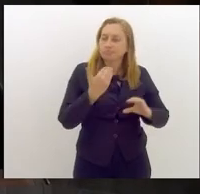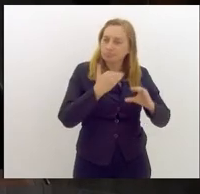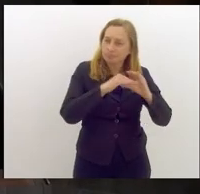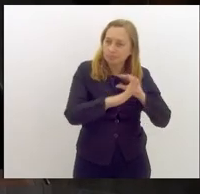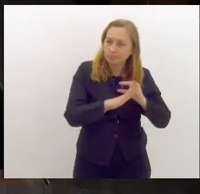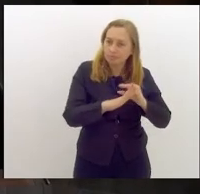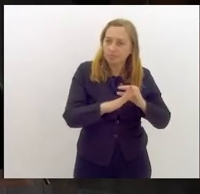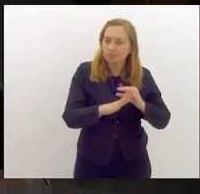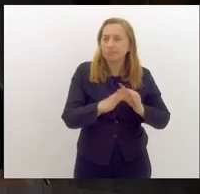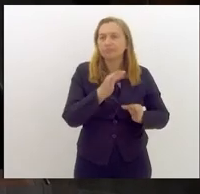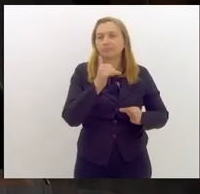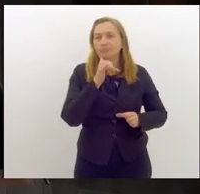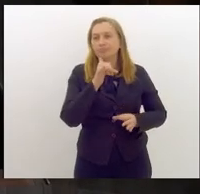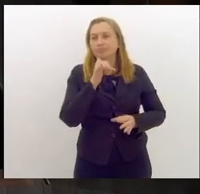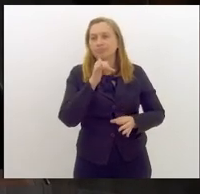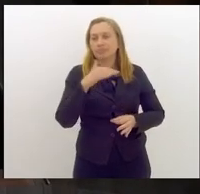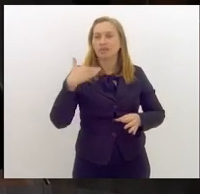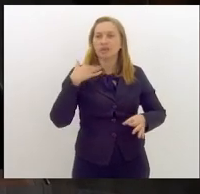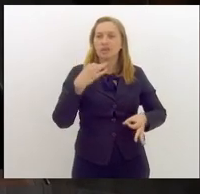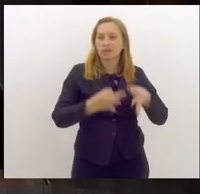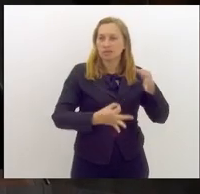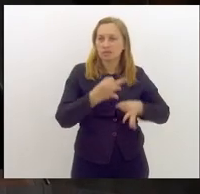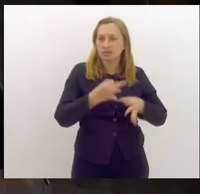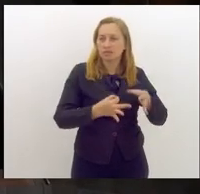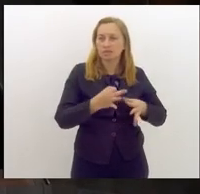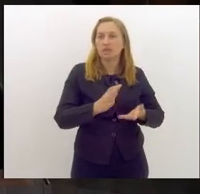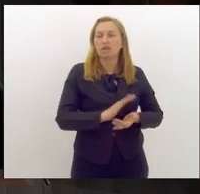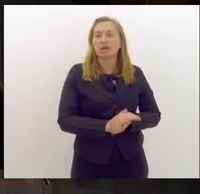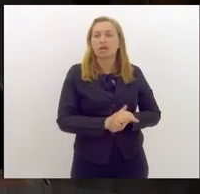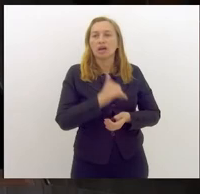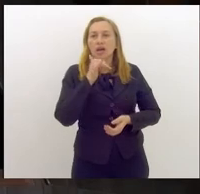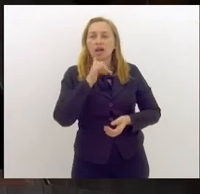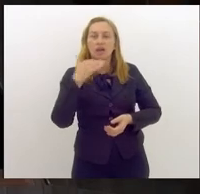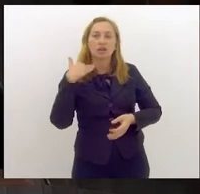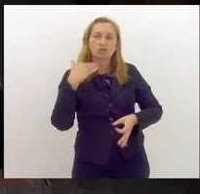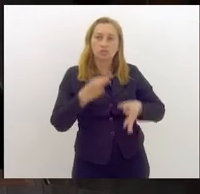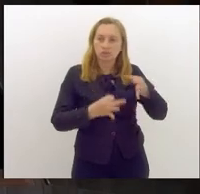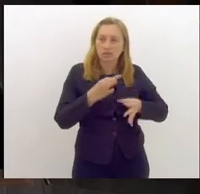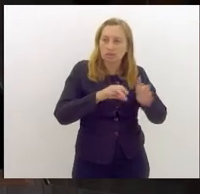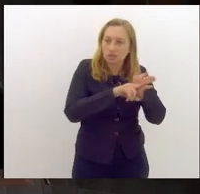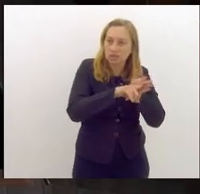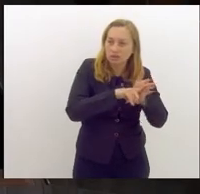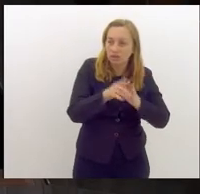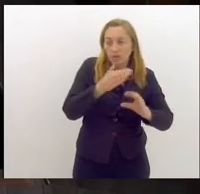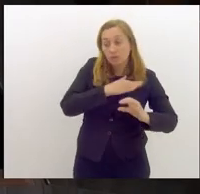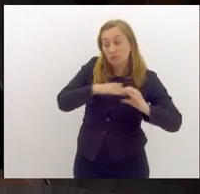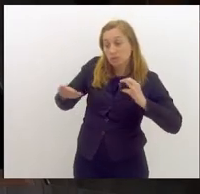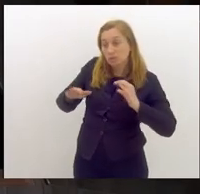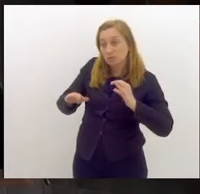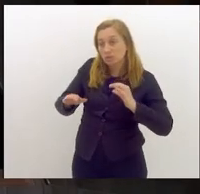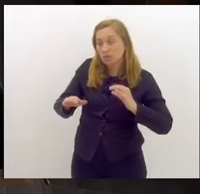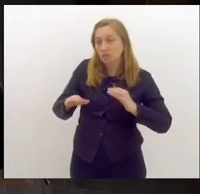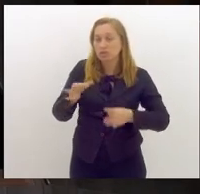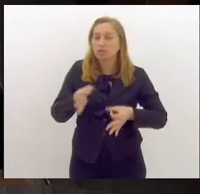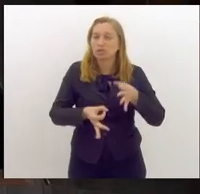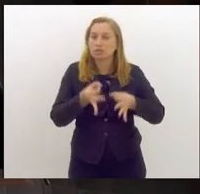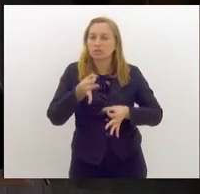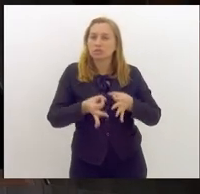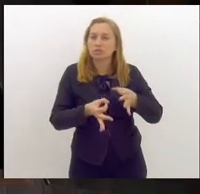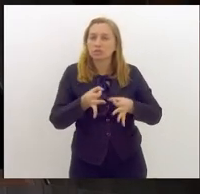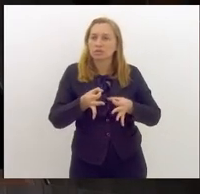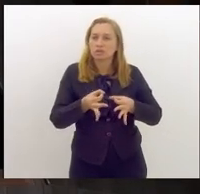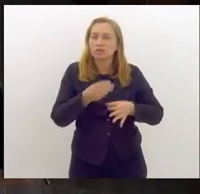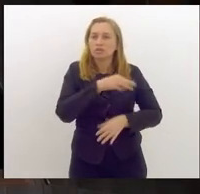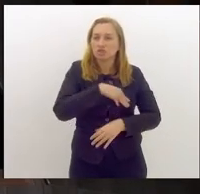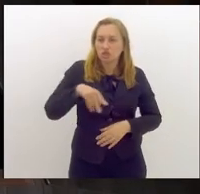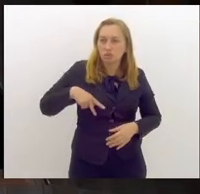para a juíza a juíza analisou mandou para o para o tribunal para